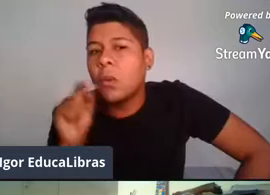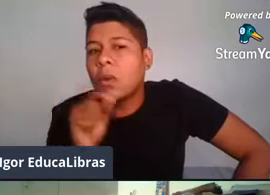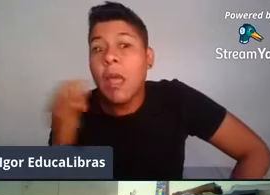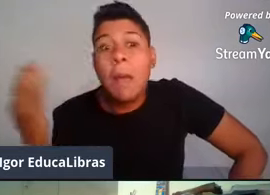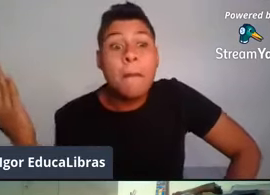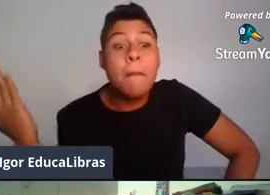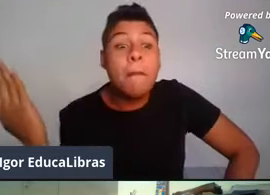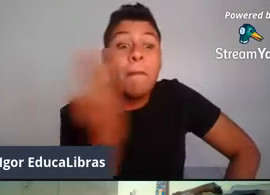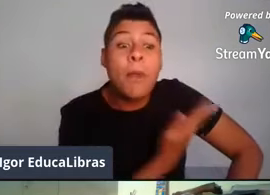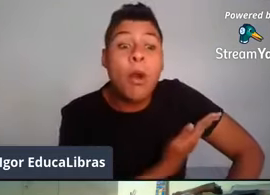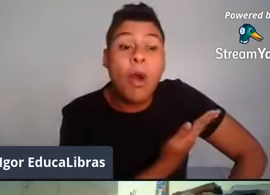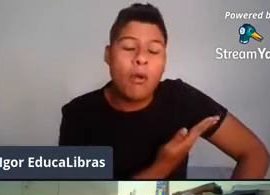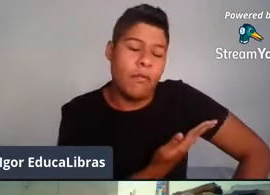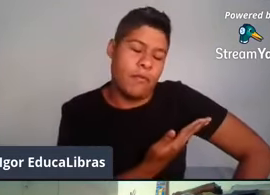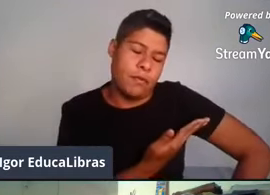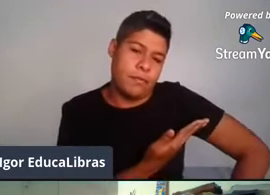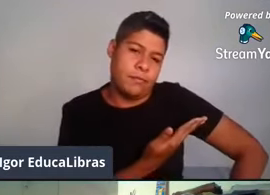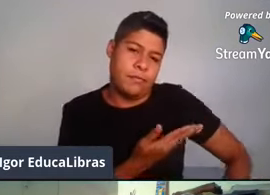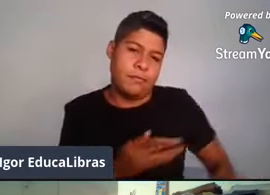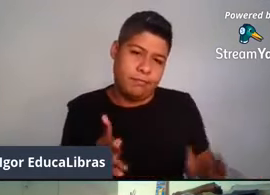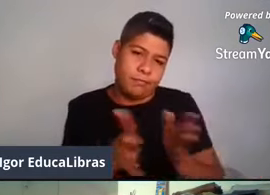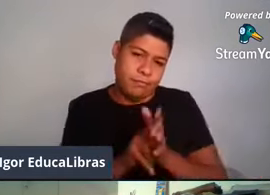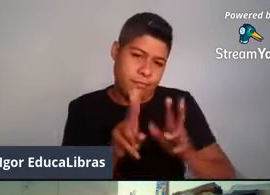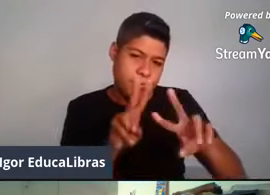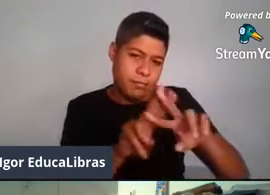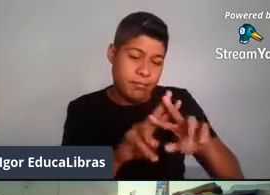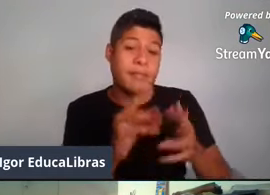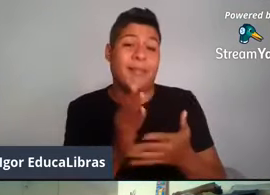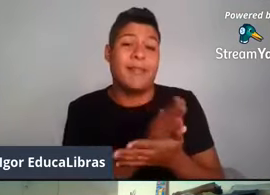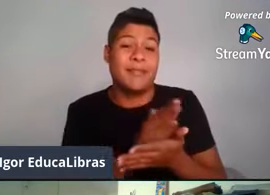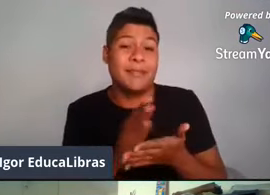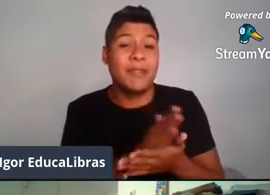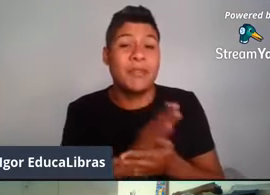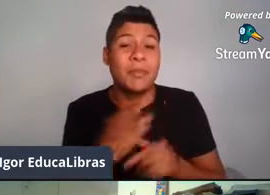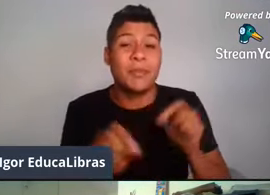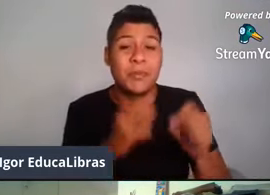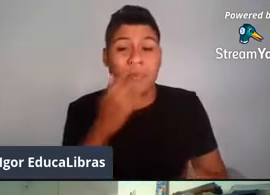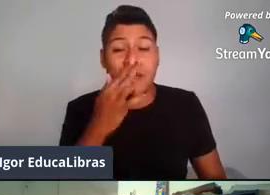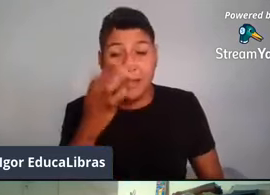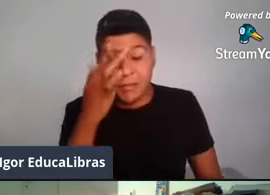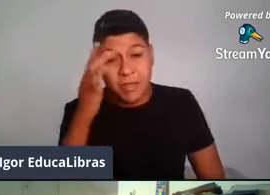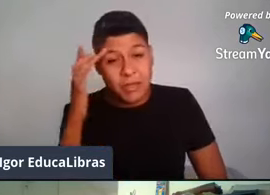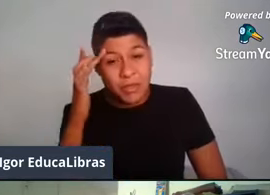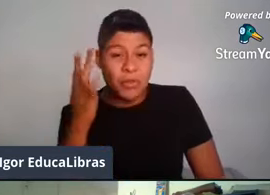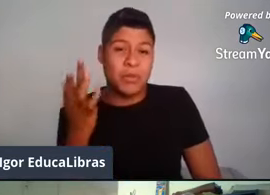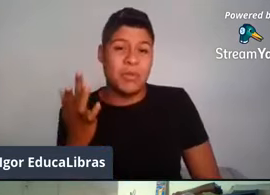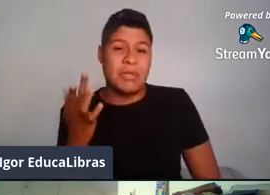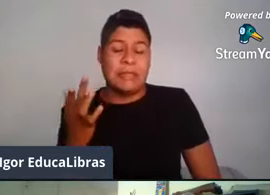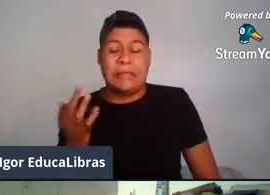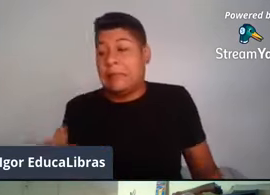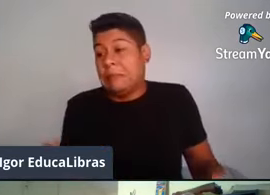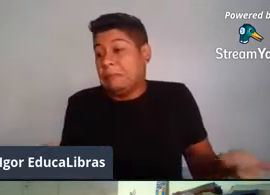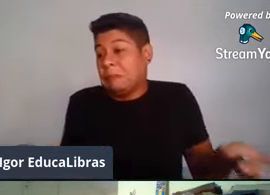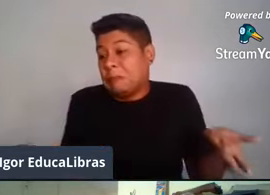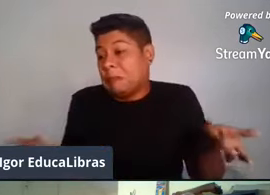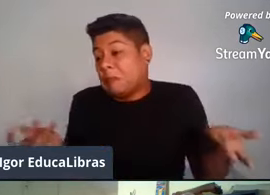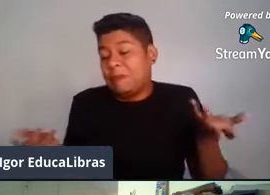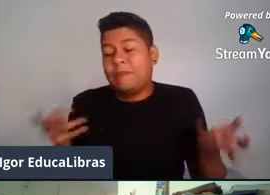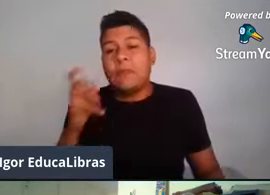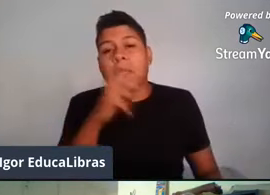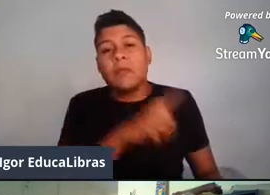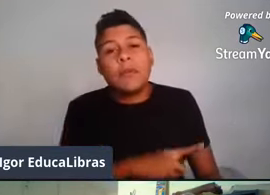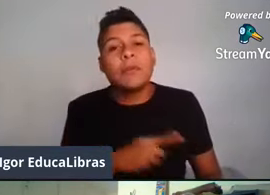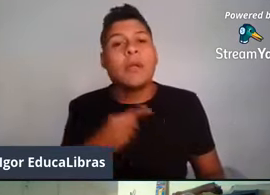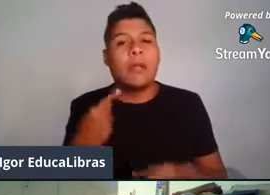provas sobre a prática desse crime, por isso que muitas vezes as pessoas ficavam impunes, né? Porque a gente tinha muita dificuldade